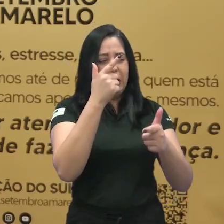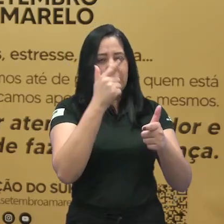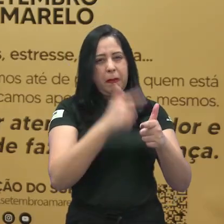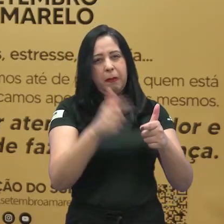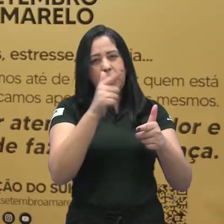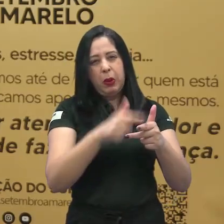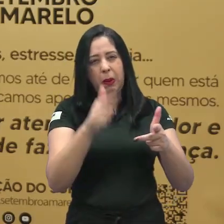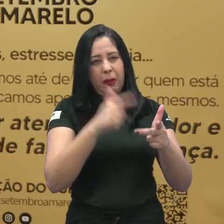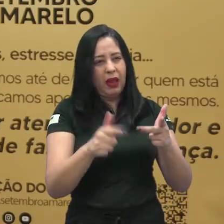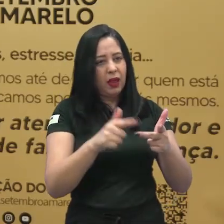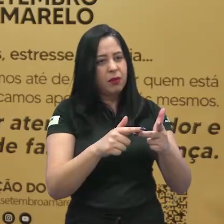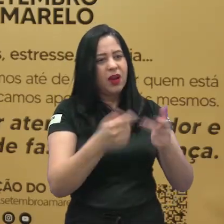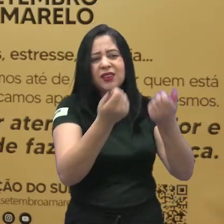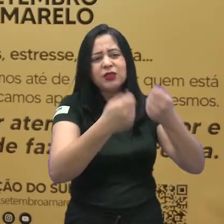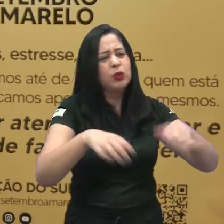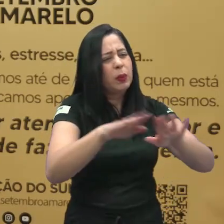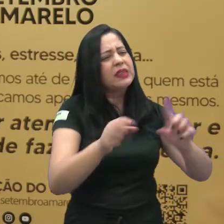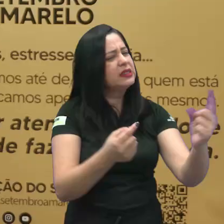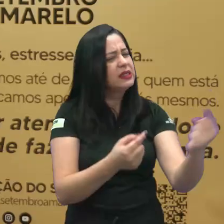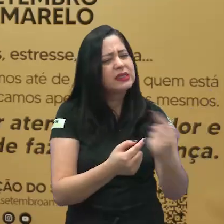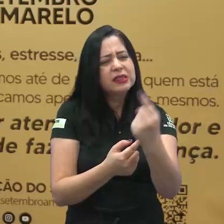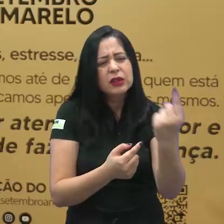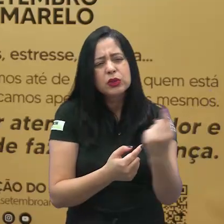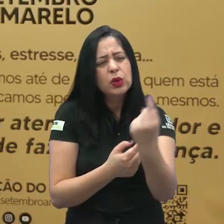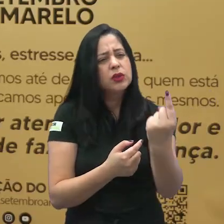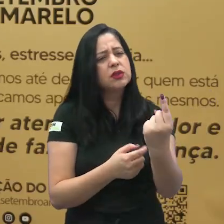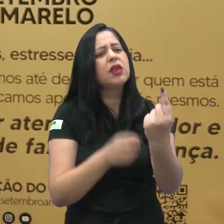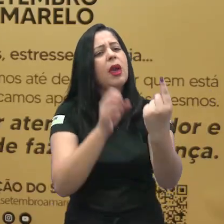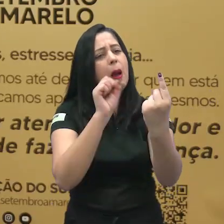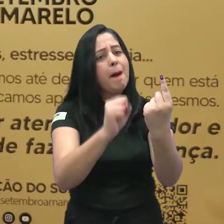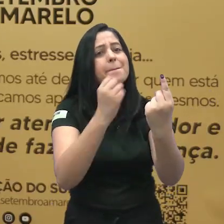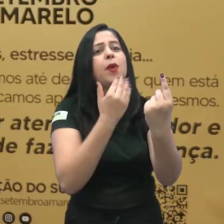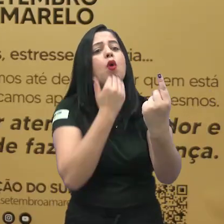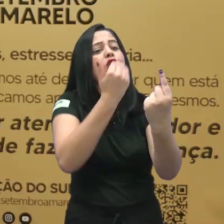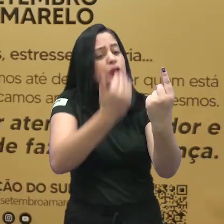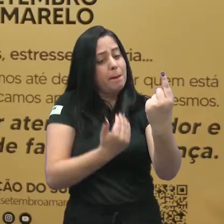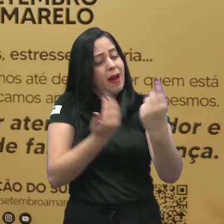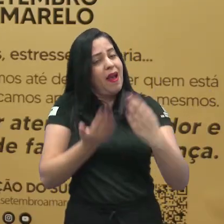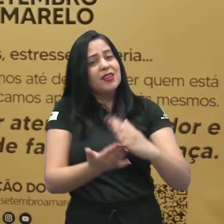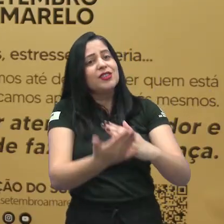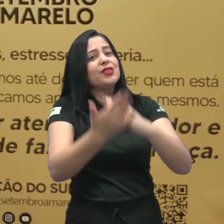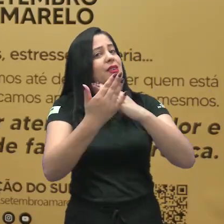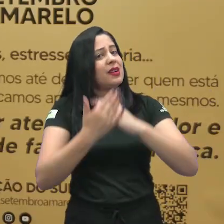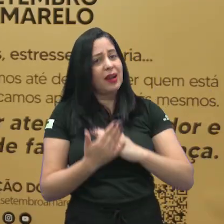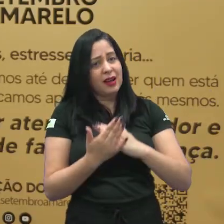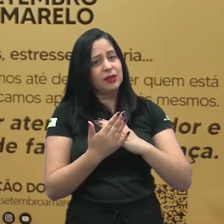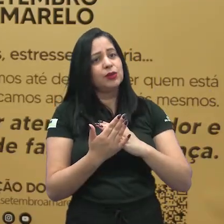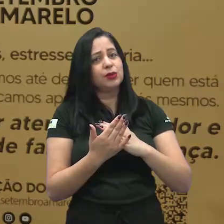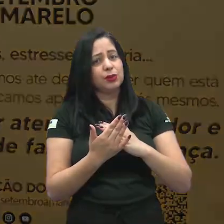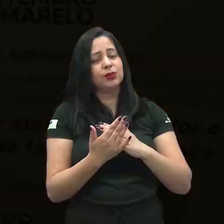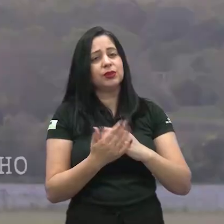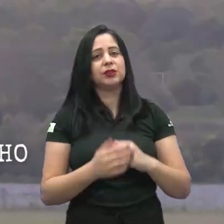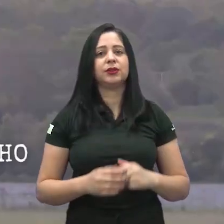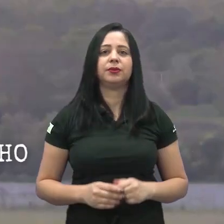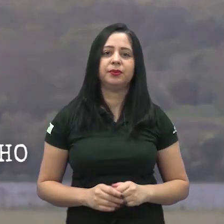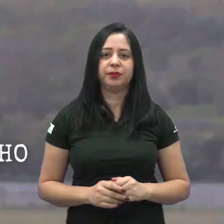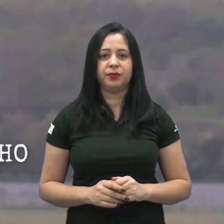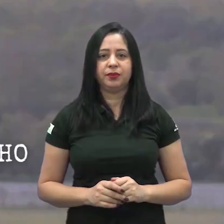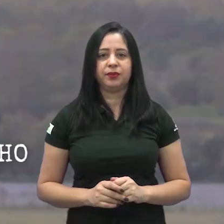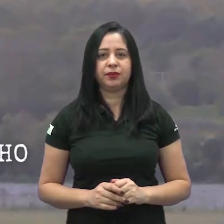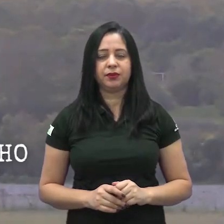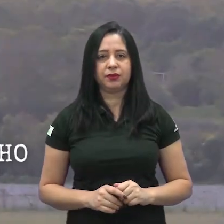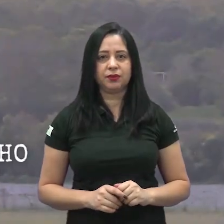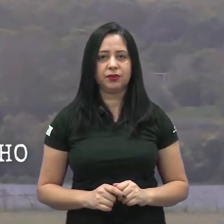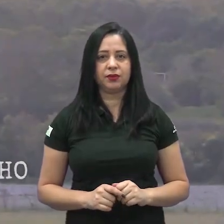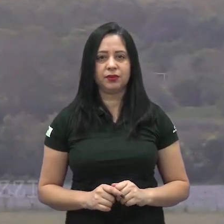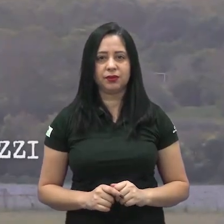precisa ficar sozinho. Saber que eu posso procurar ajuda é uma questão de saúde emocional também.